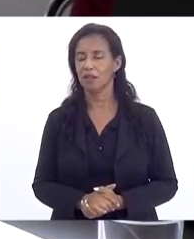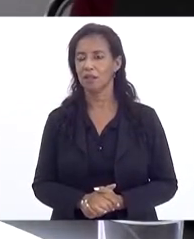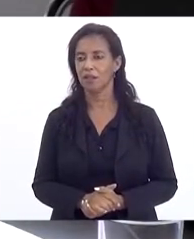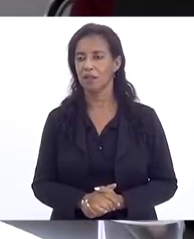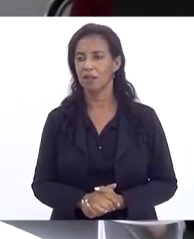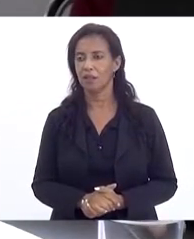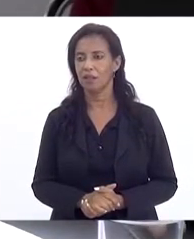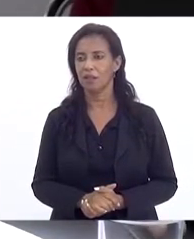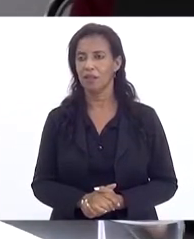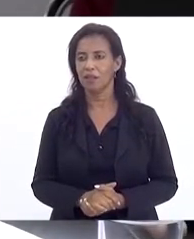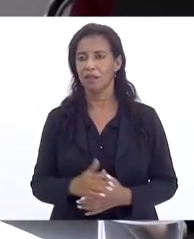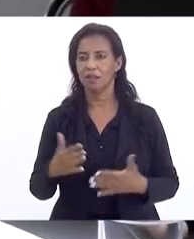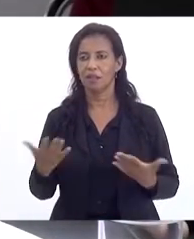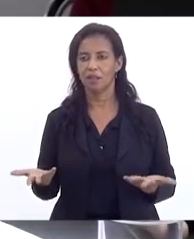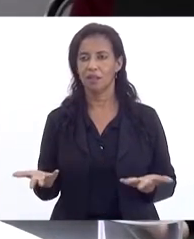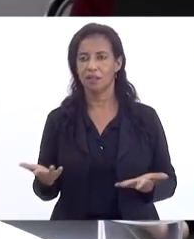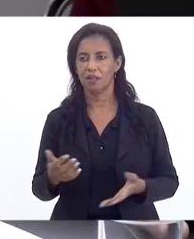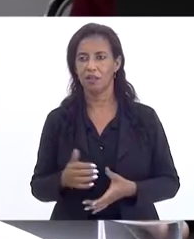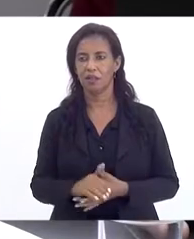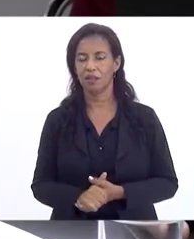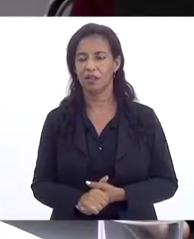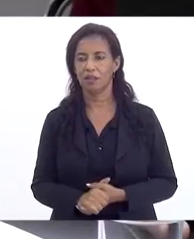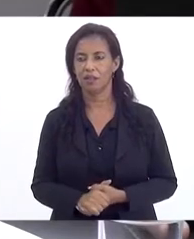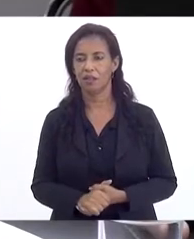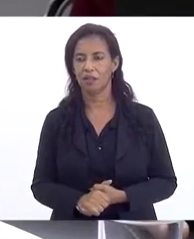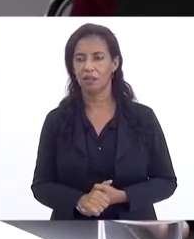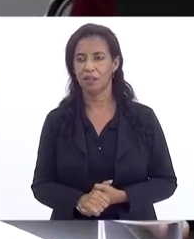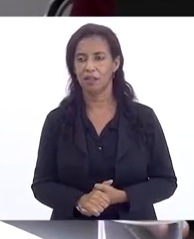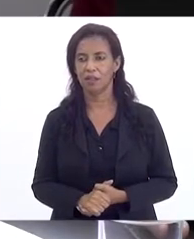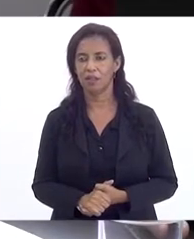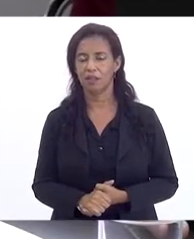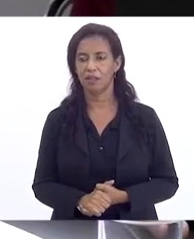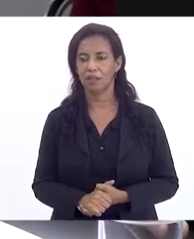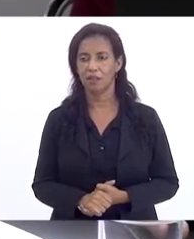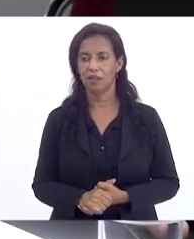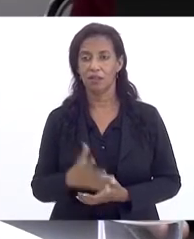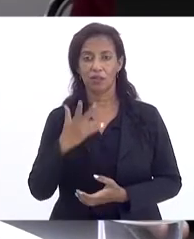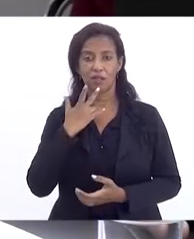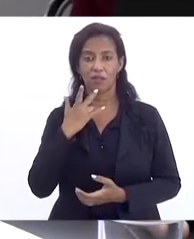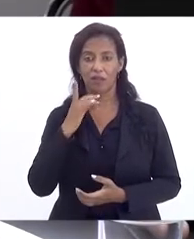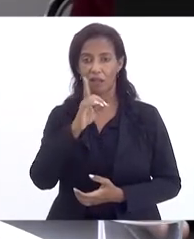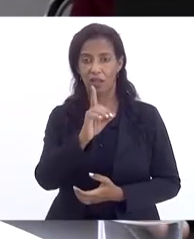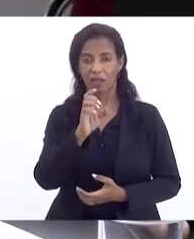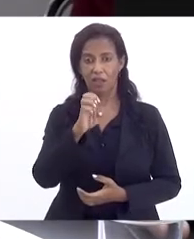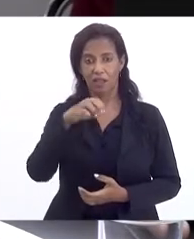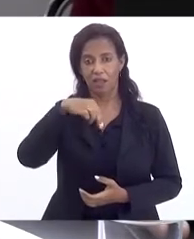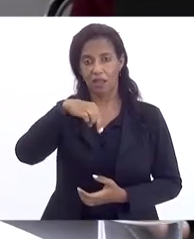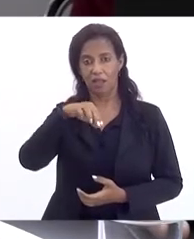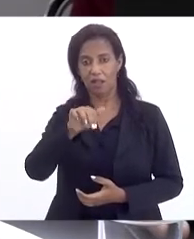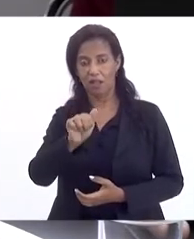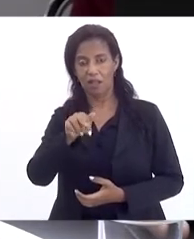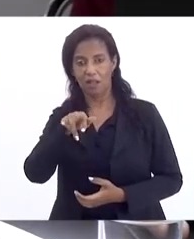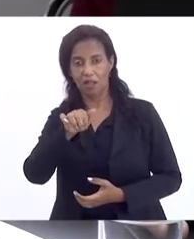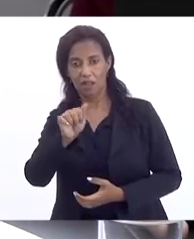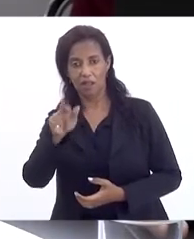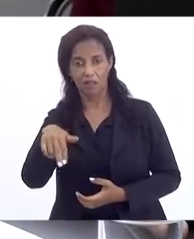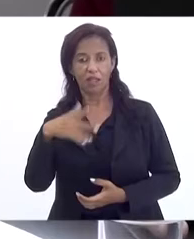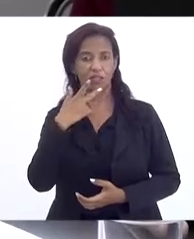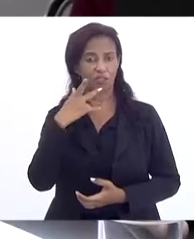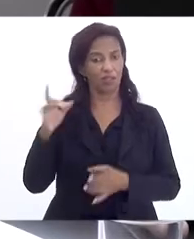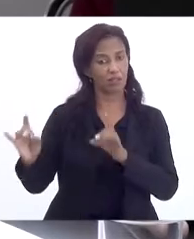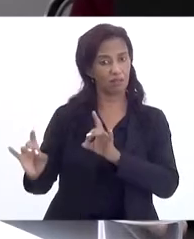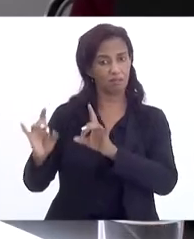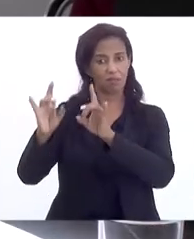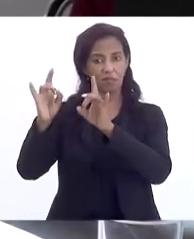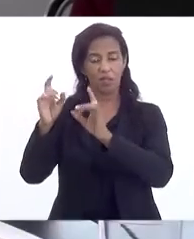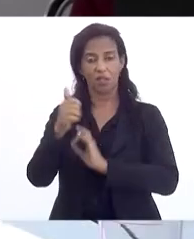excessivo. Então, a gente tem que examinar. O Rodrigo Amorim levanta a questão do Neanatran, que eu não sei dizer. Já tem essa especificação